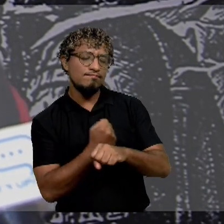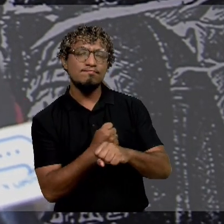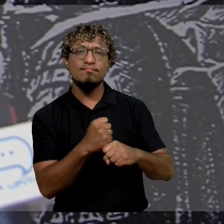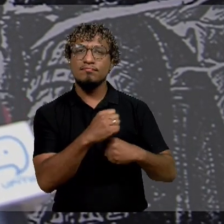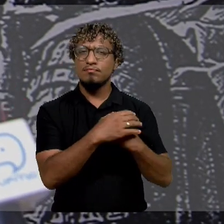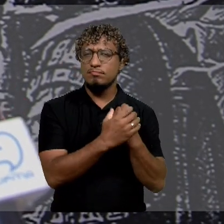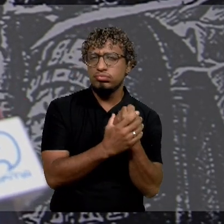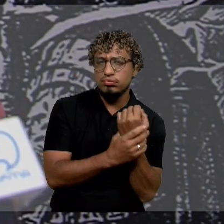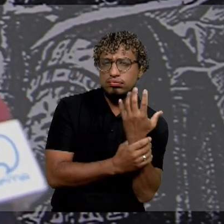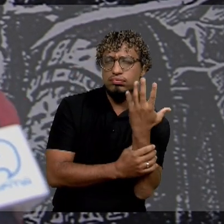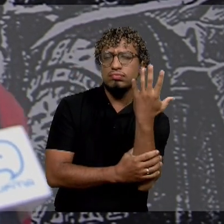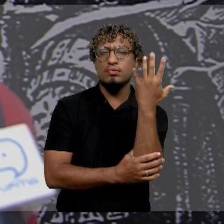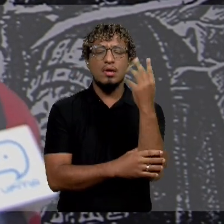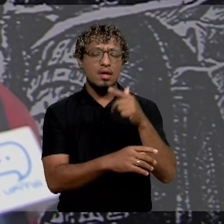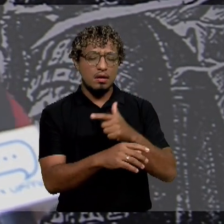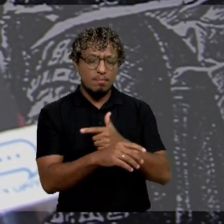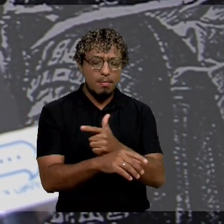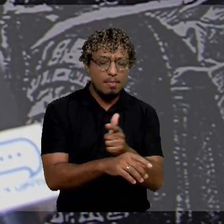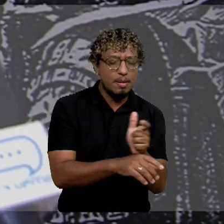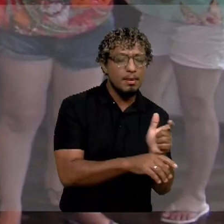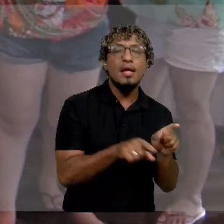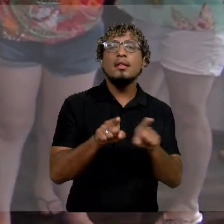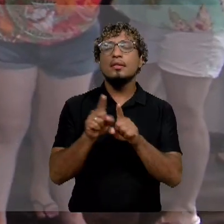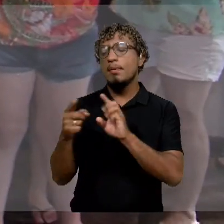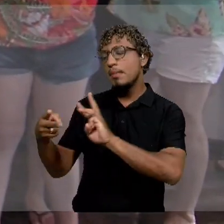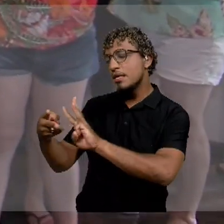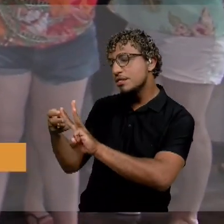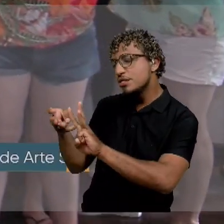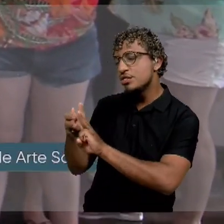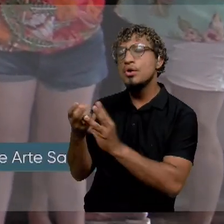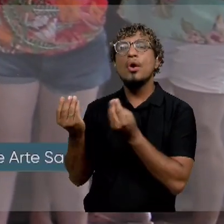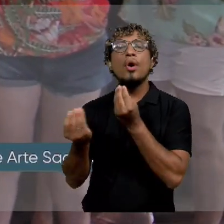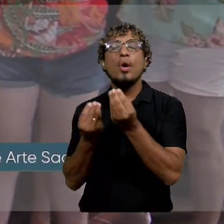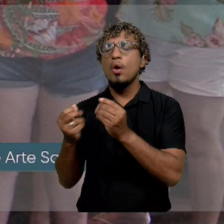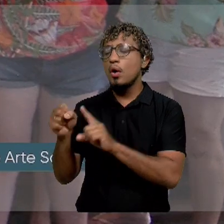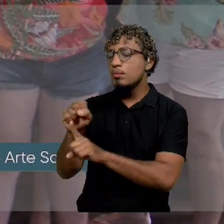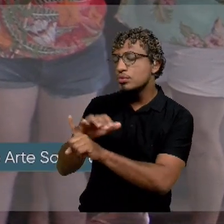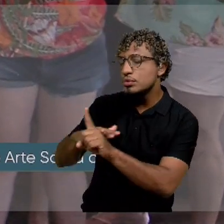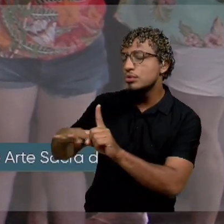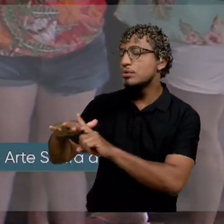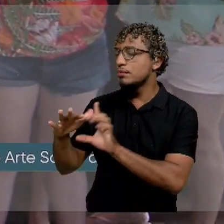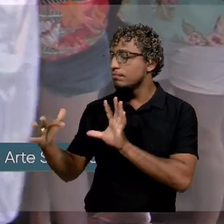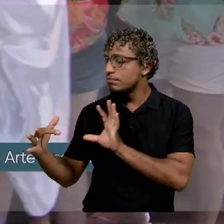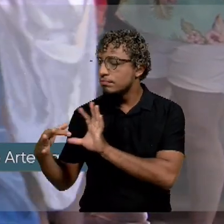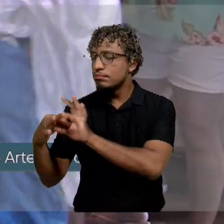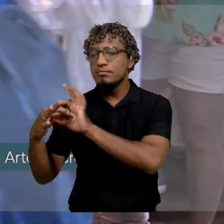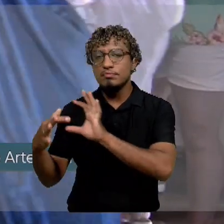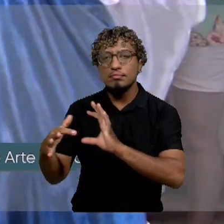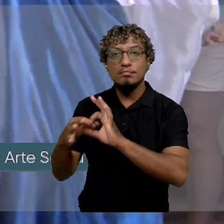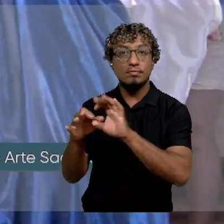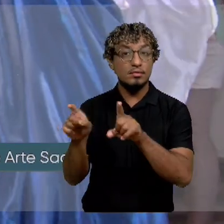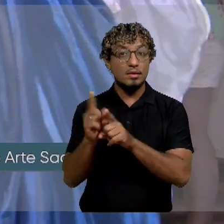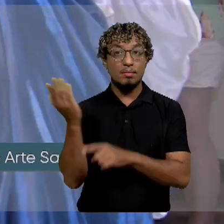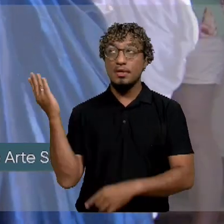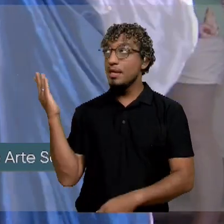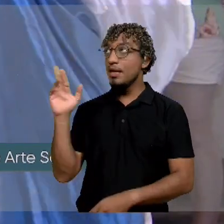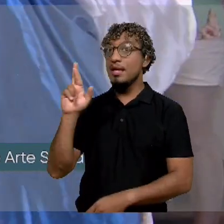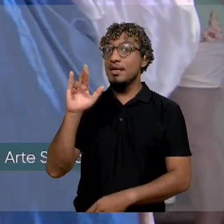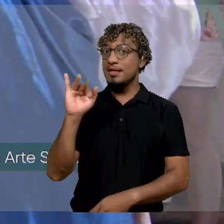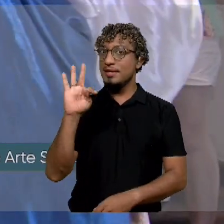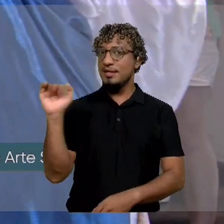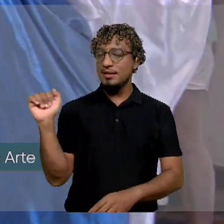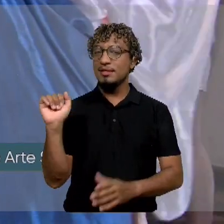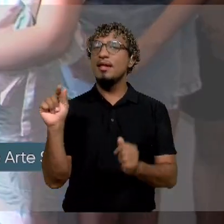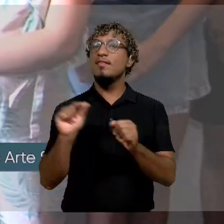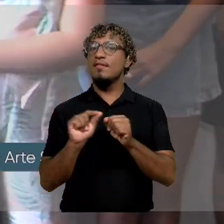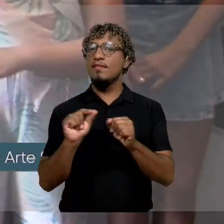índios, da socialização com os índios. E é a Rita Caldas que interpreta Nossa Senhora da Vitória, a padroeira de